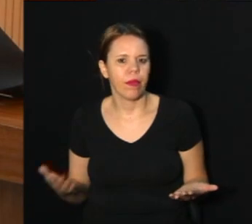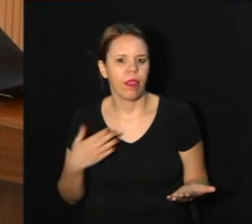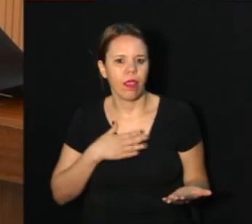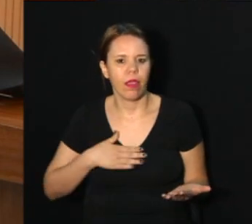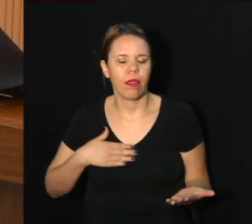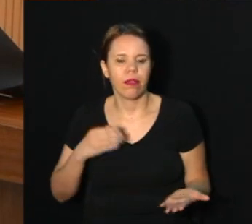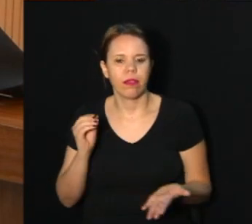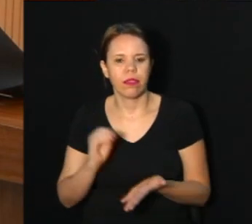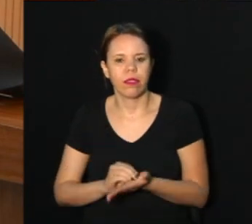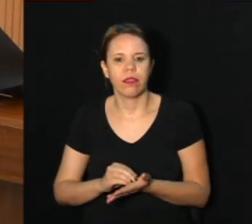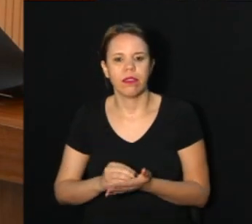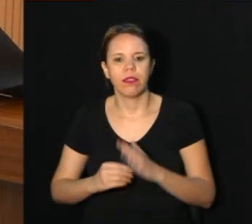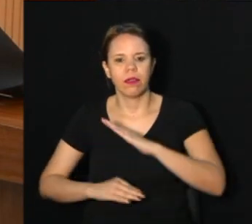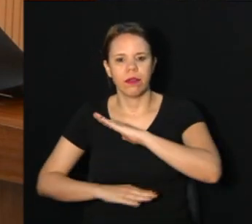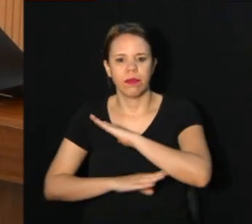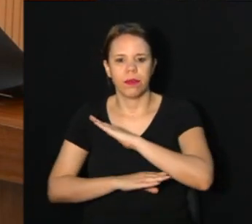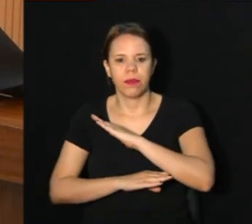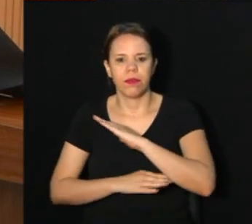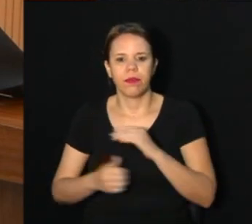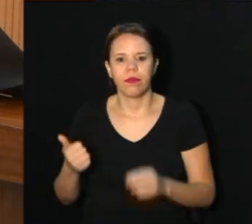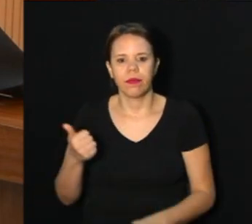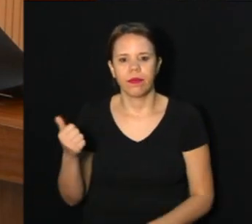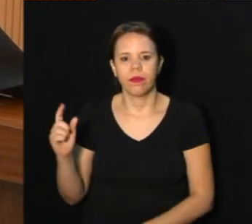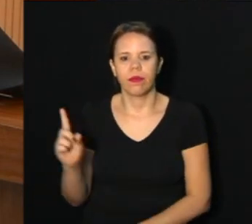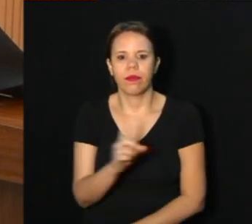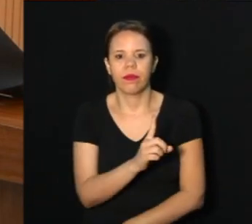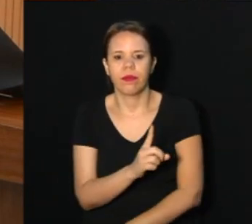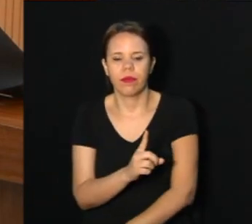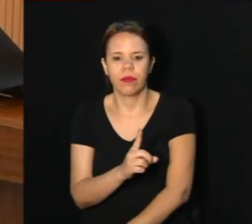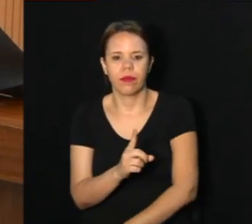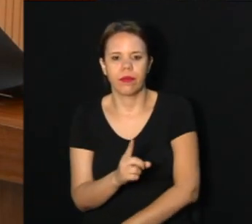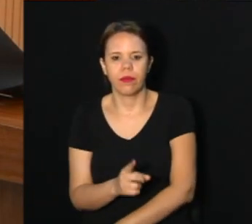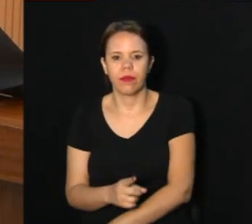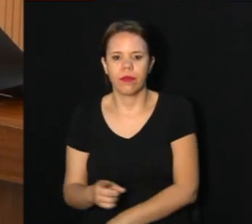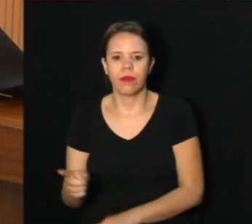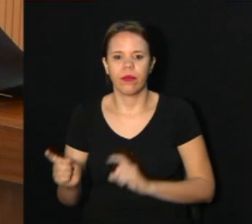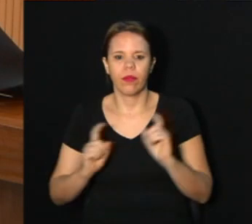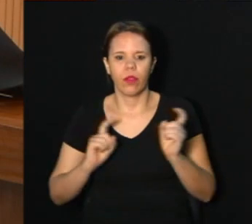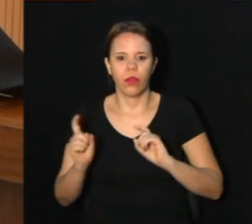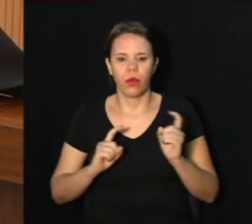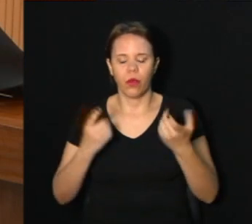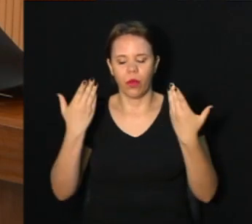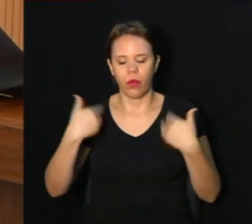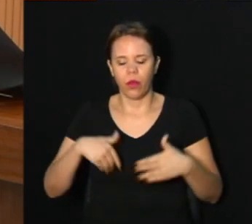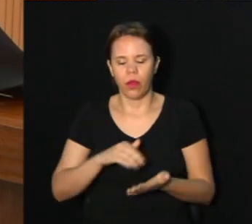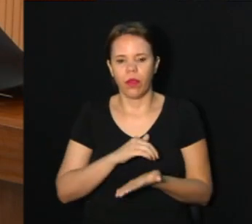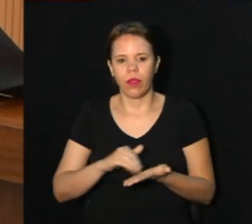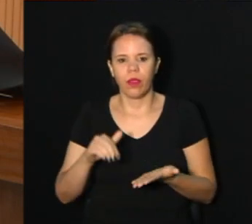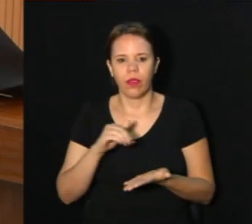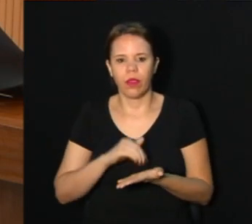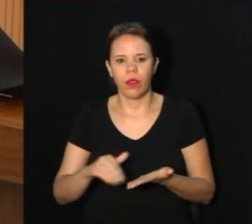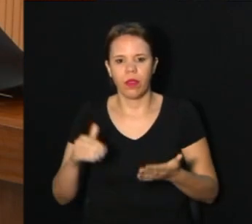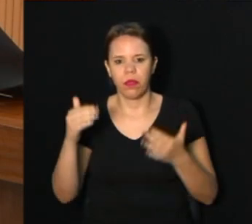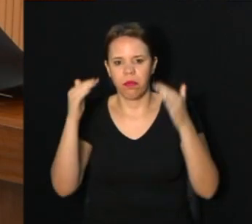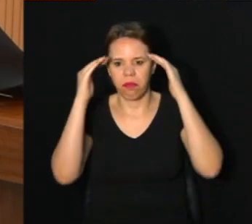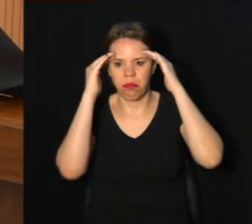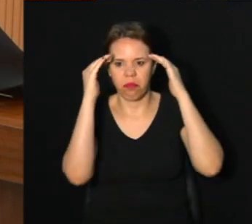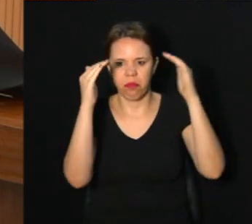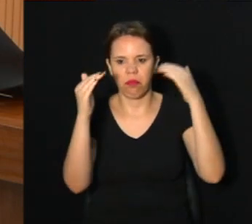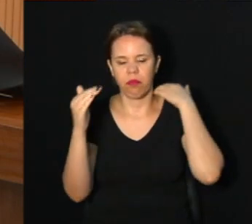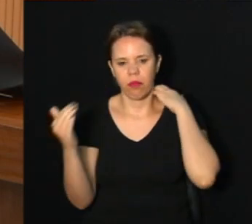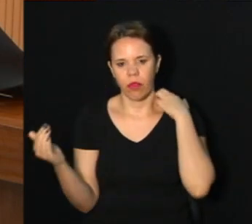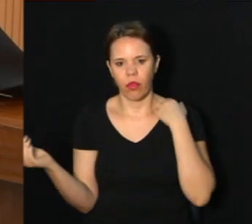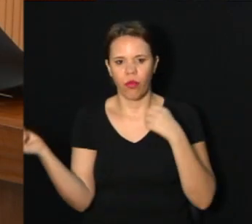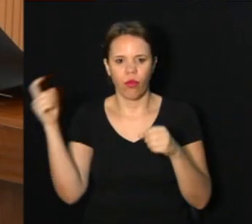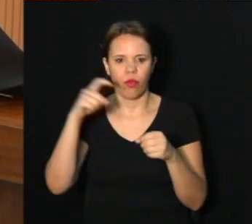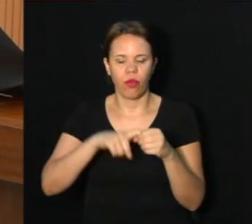estar aí nessa casa. Acho que é a primeira vez que eu venho aqui numa sessão como secretário. Uma honra voltar aqui como